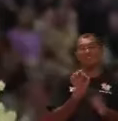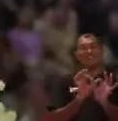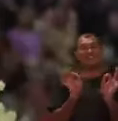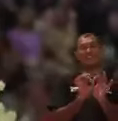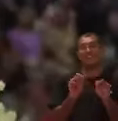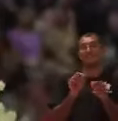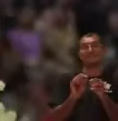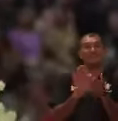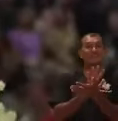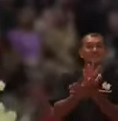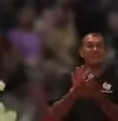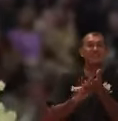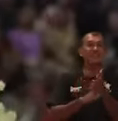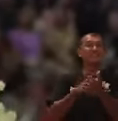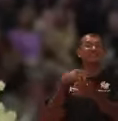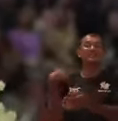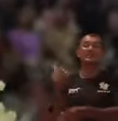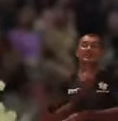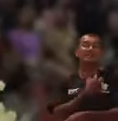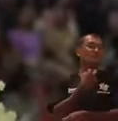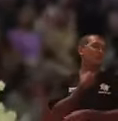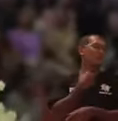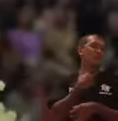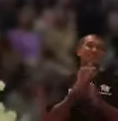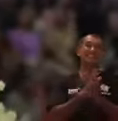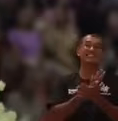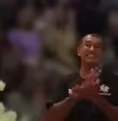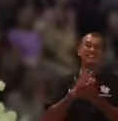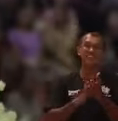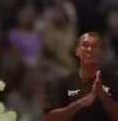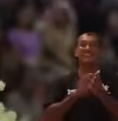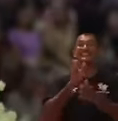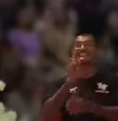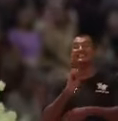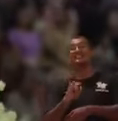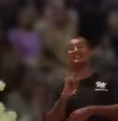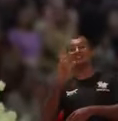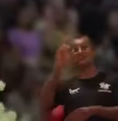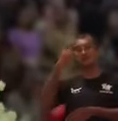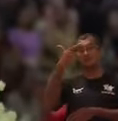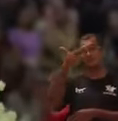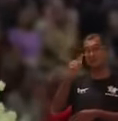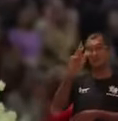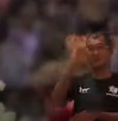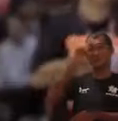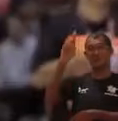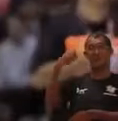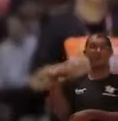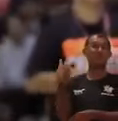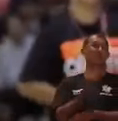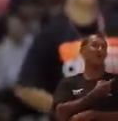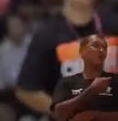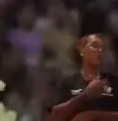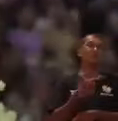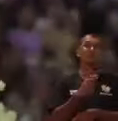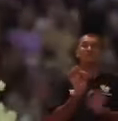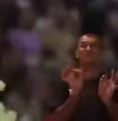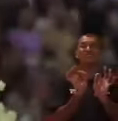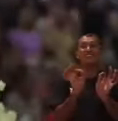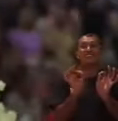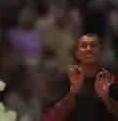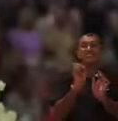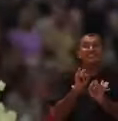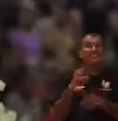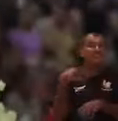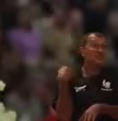fazemos, sem o Senhor nada podemos e sem o Senhor nada somos. E se somos o que somos, não